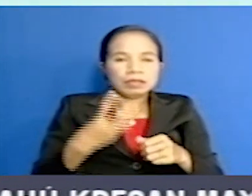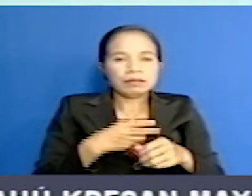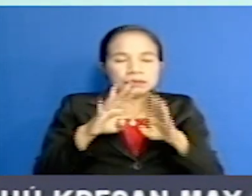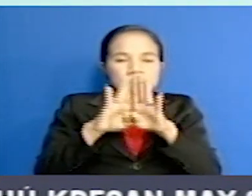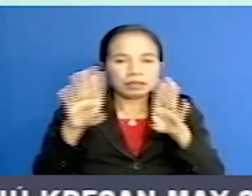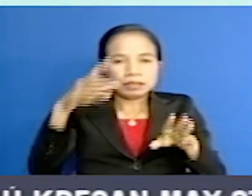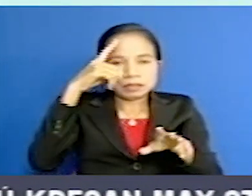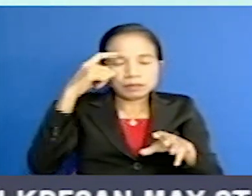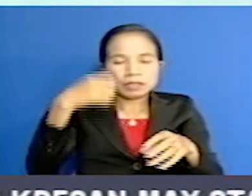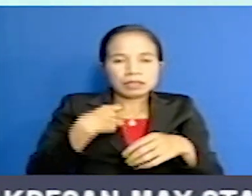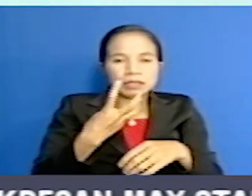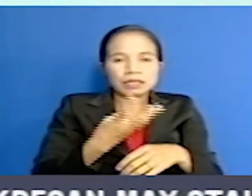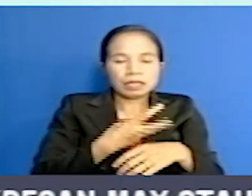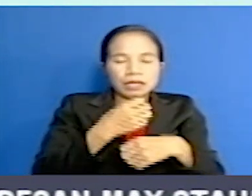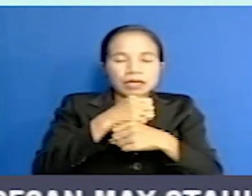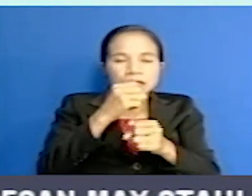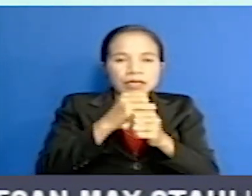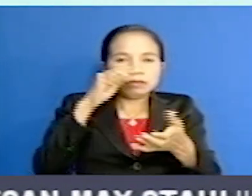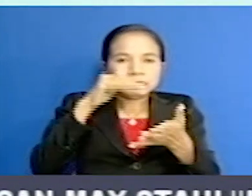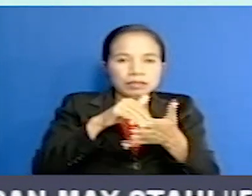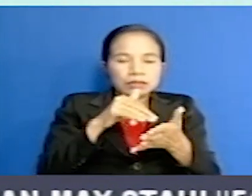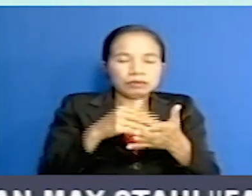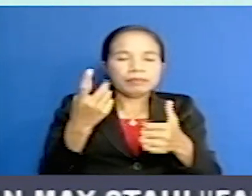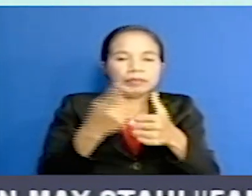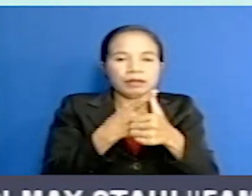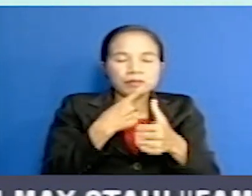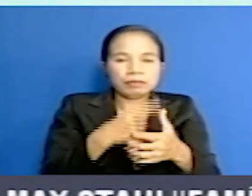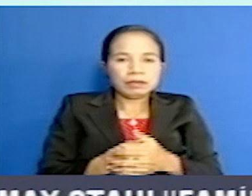tambanema kita halo estudo di dia kita dehan faziadamente